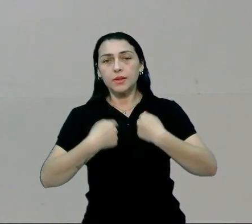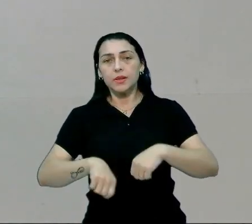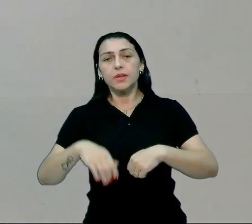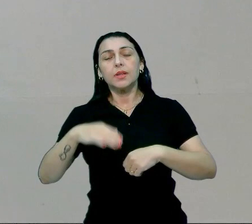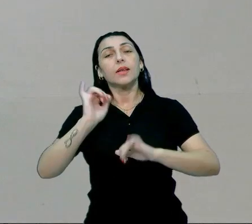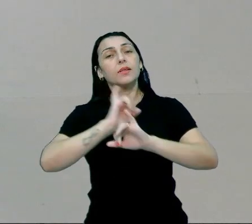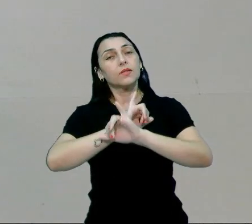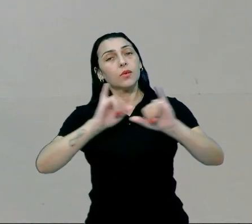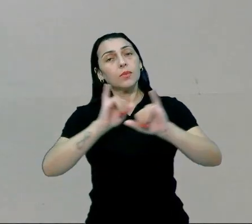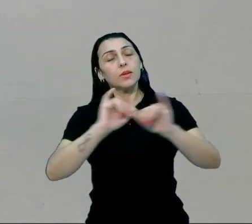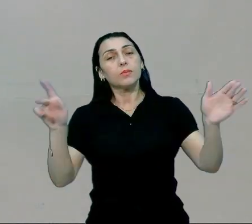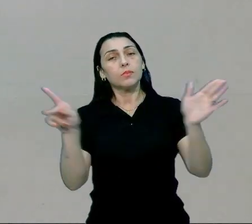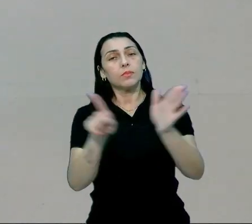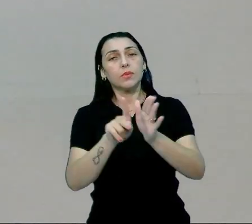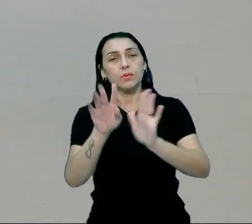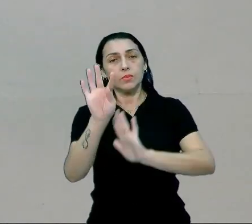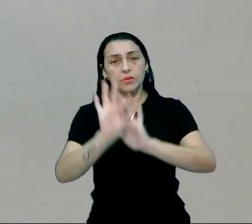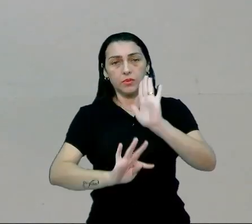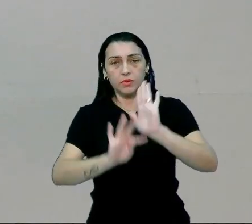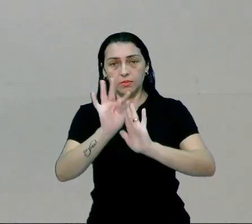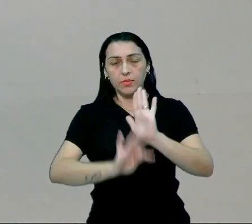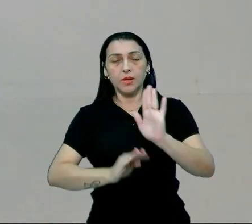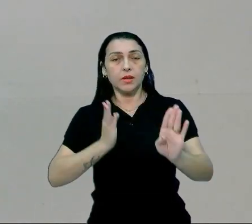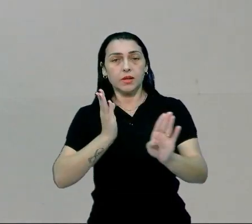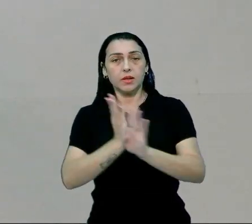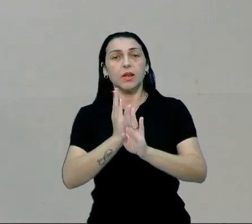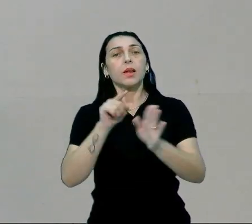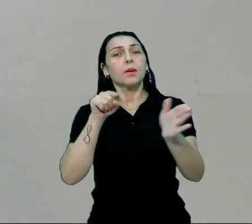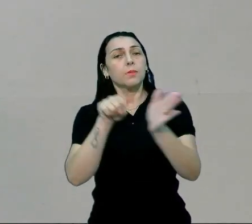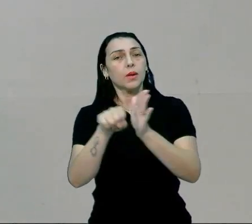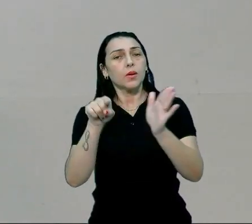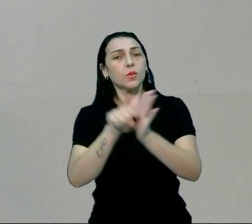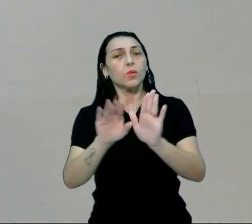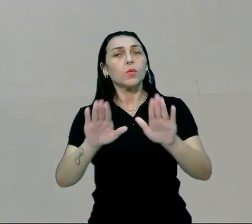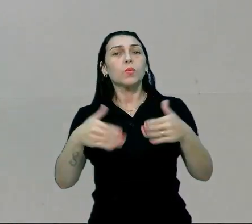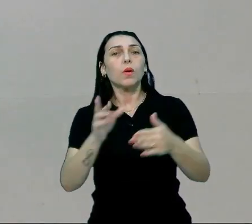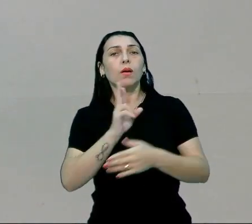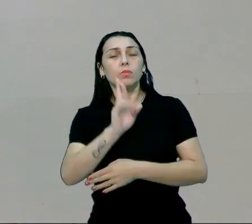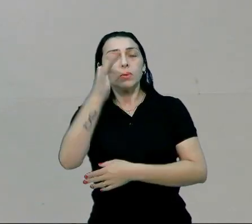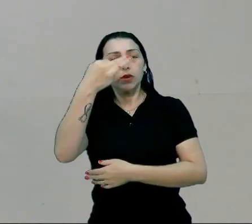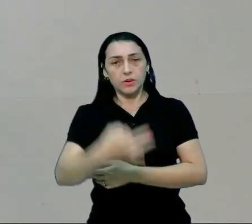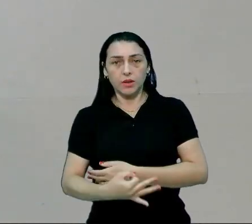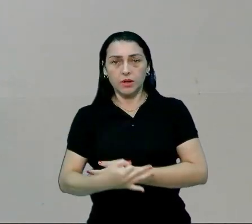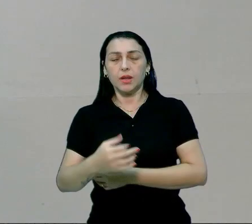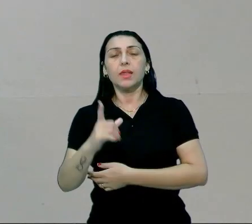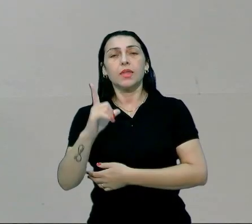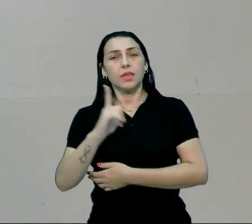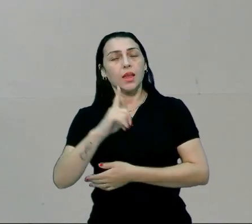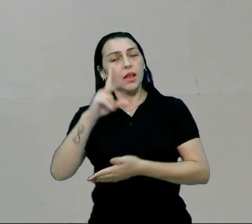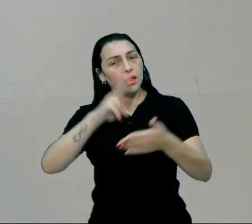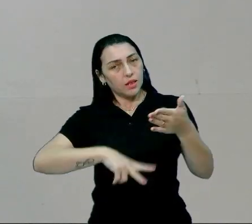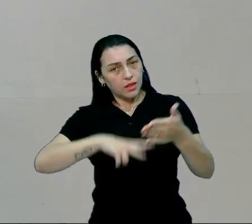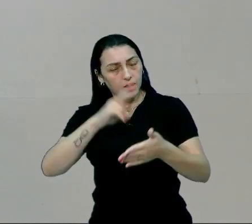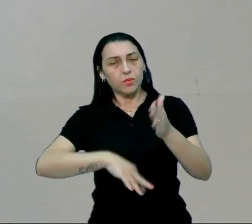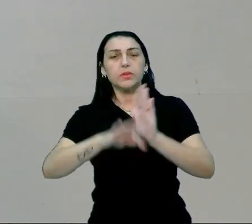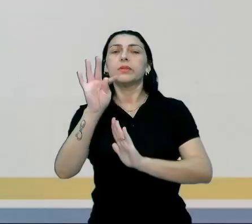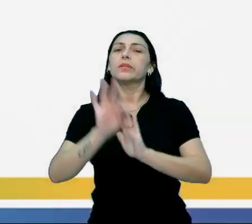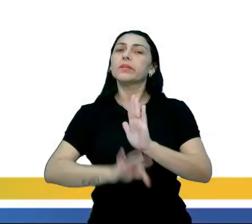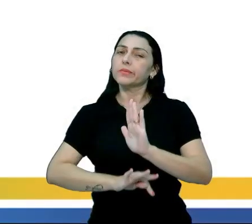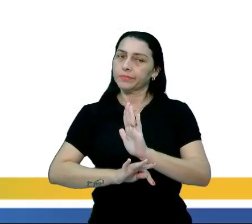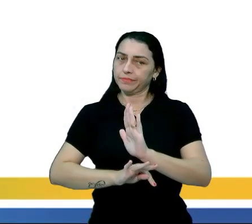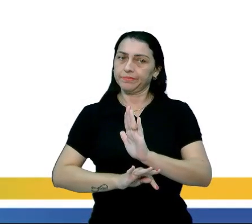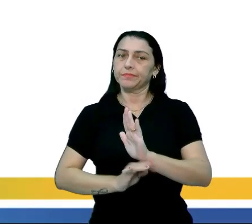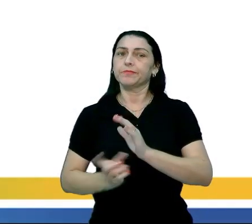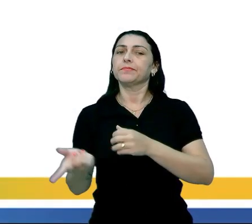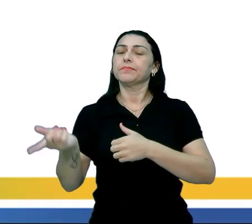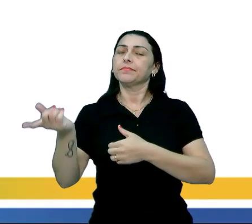as informações do texto para identificar na alternativa qual é a opção correta. Então, a gente vai ter que ler o texto? Vai ter que ler o texto. Então, a gente